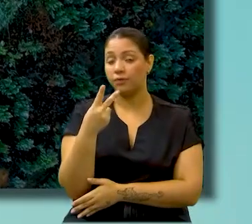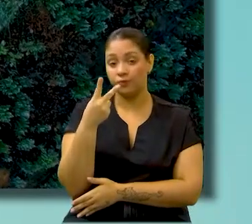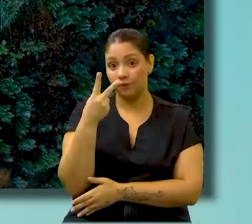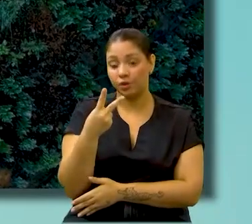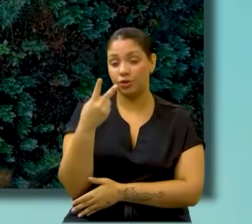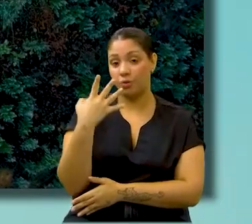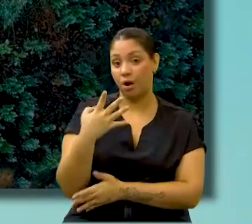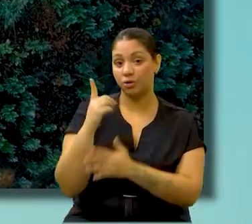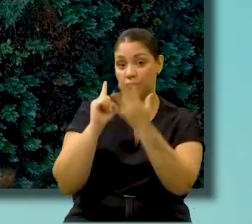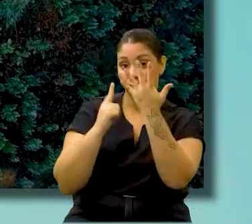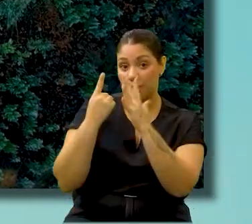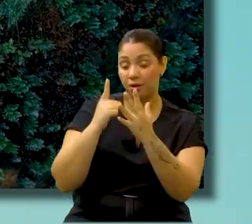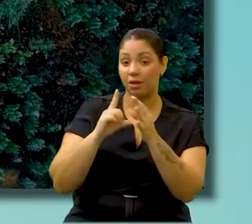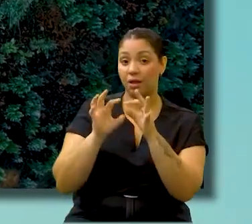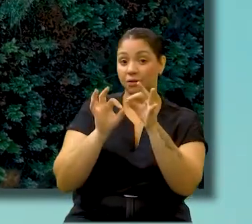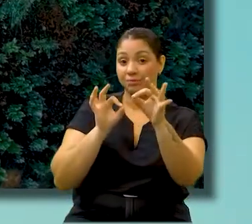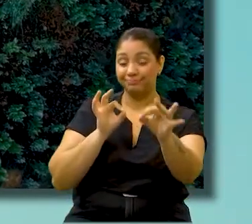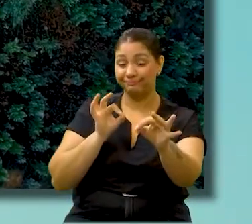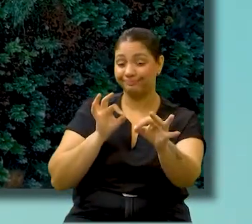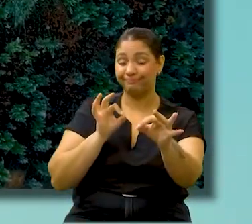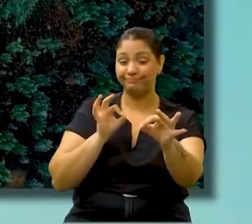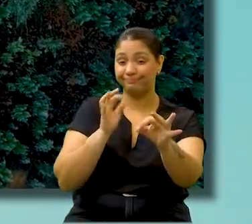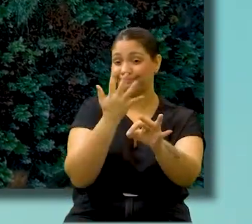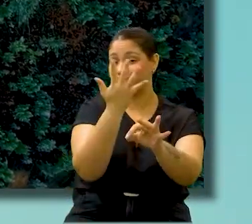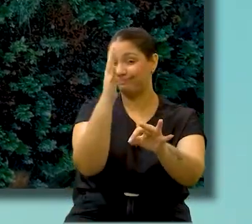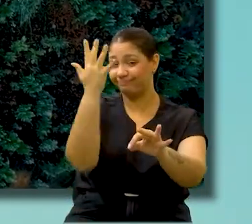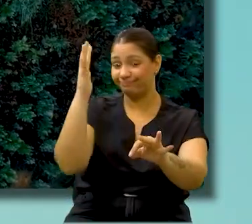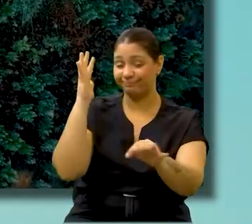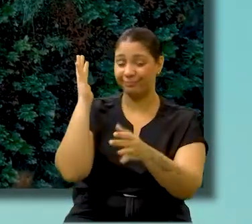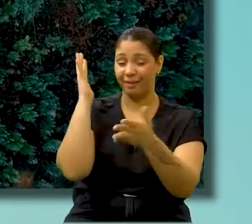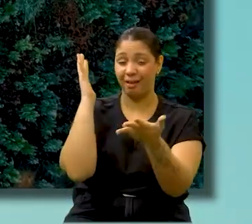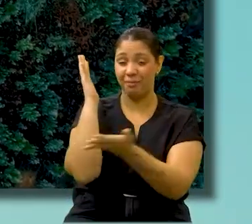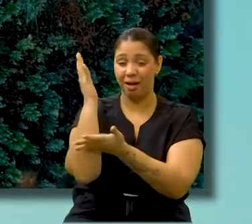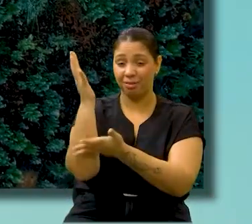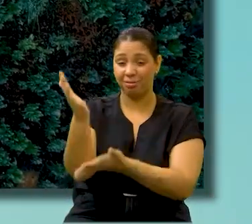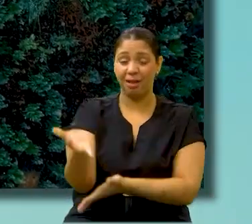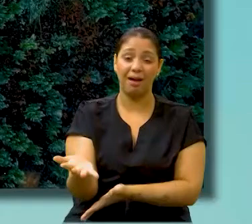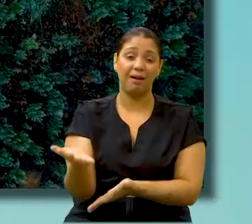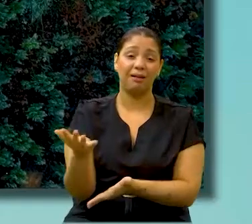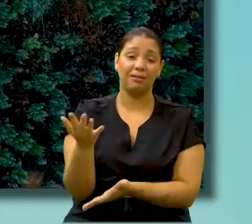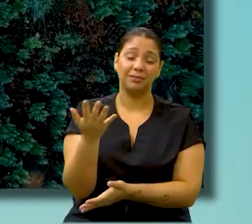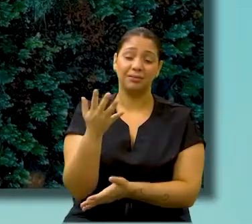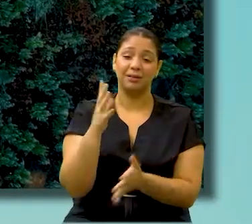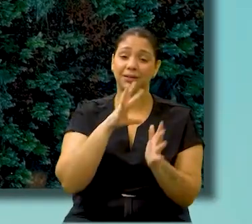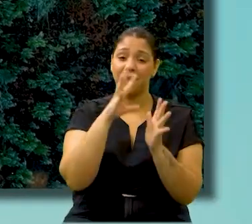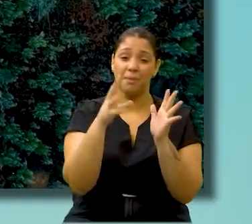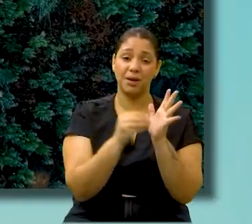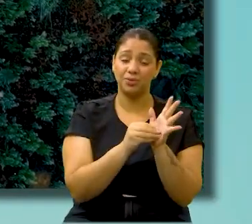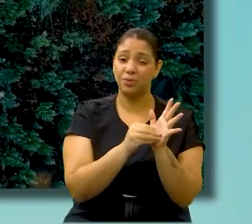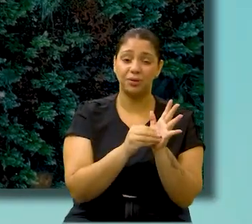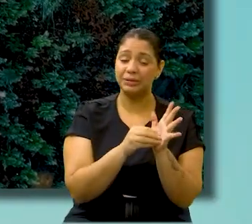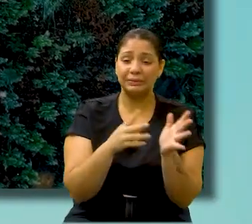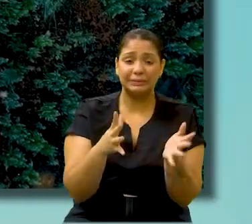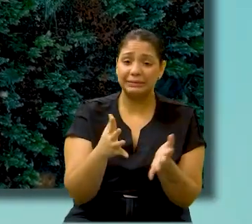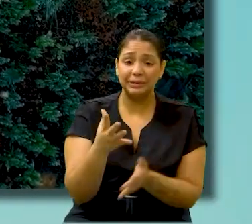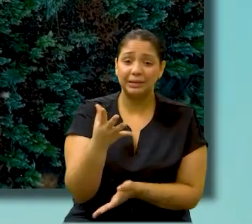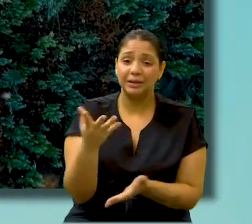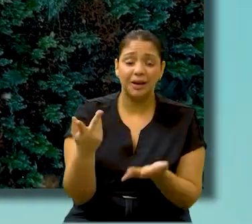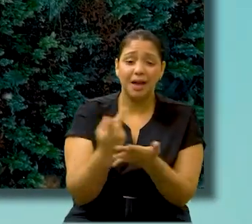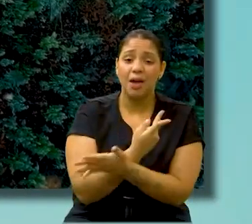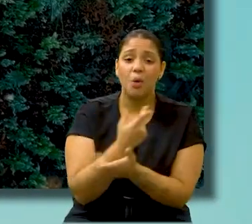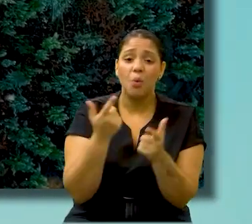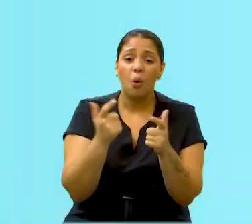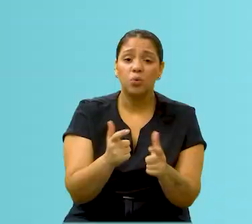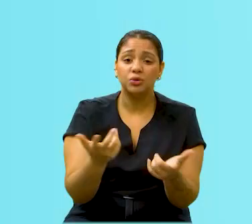fevereiro, 291 quilômetros quadrados de área desmatada na Amazônia, né? Então, onde é que está a